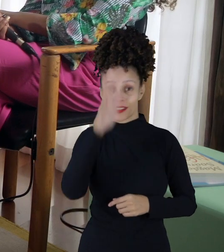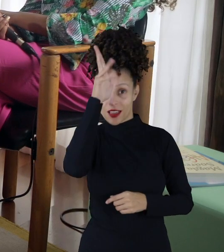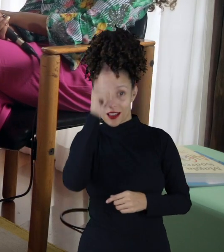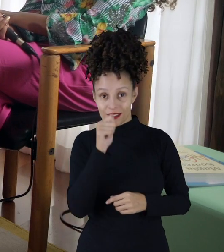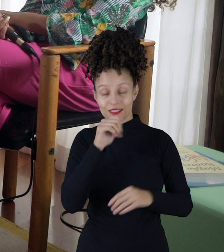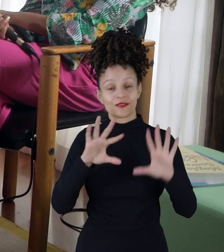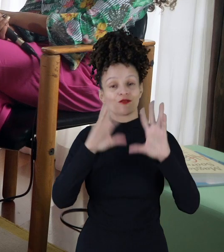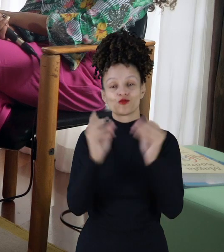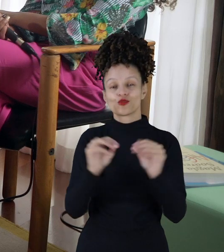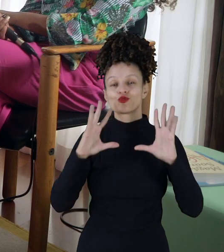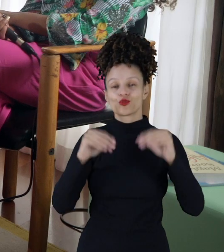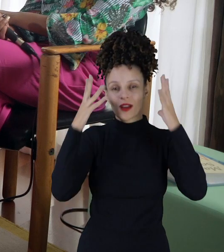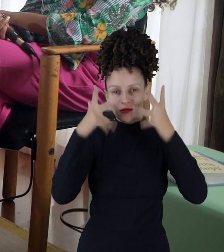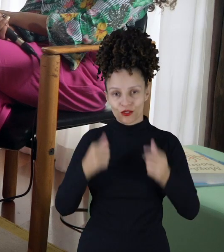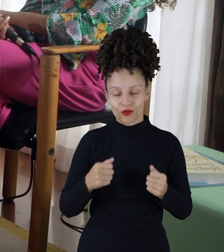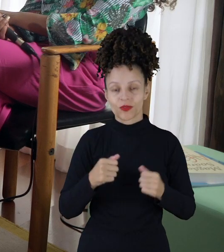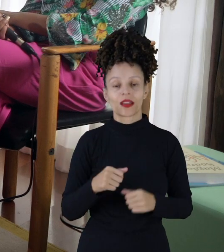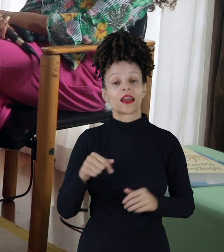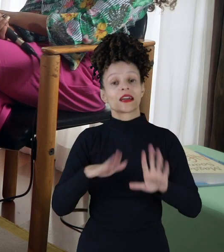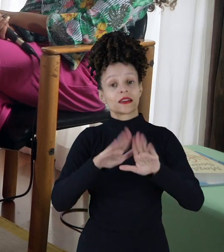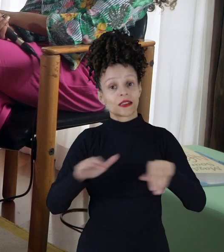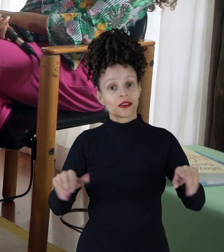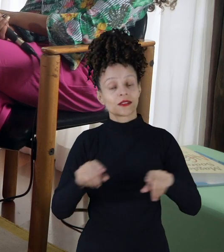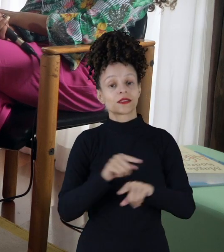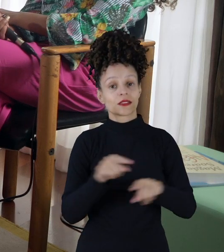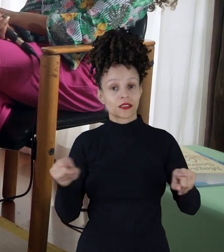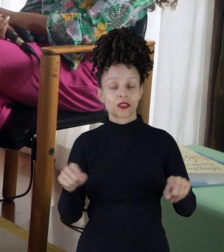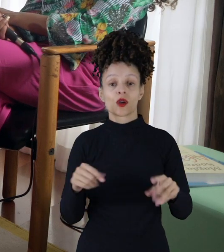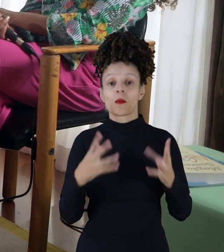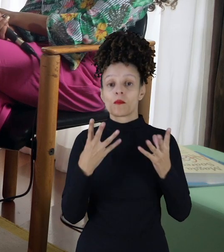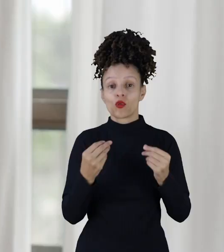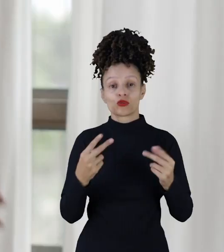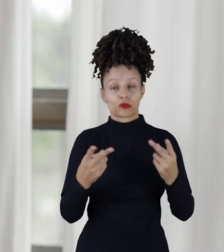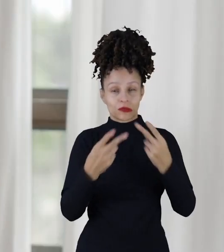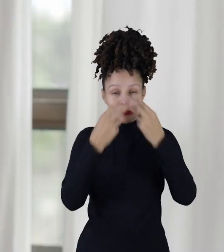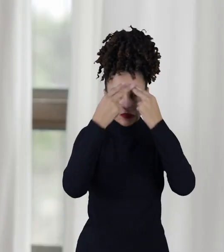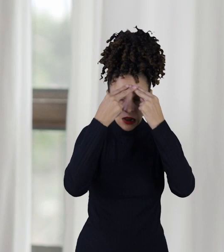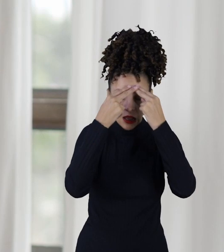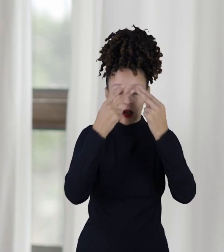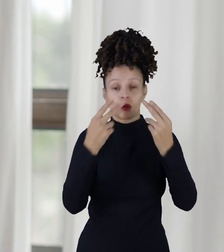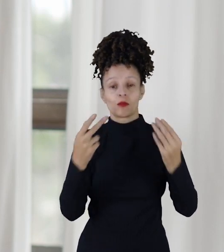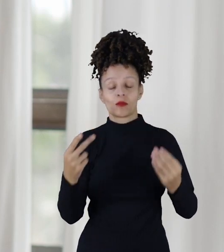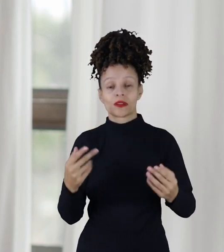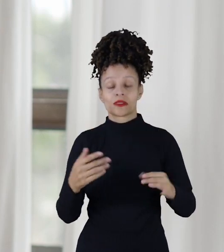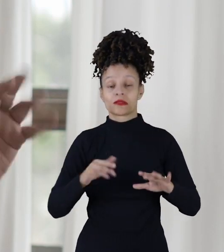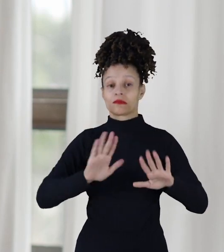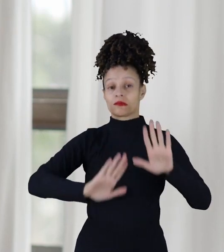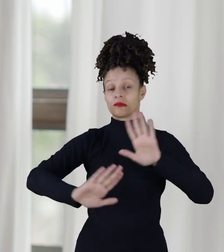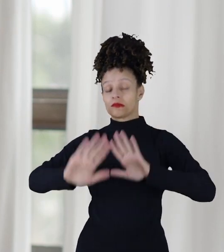rato, tem galinha, enfim, tem tudo que é bicho. E as crianças muito cheias de traumas,